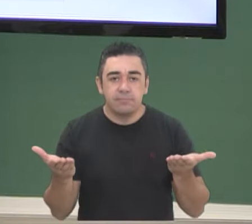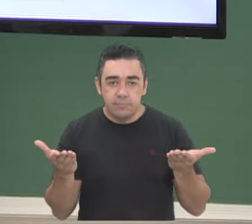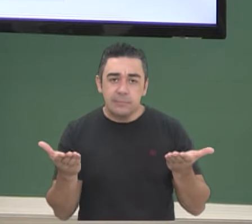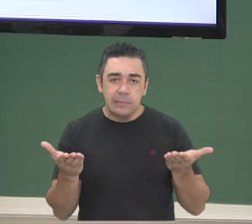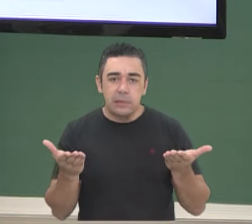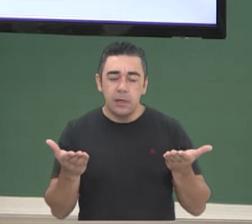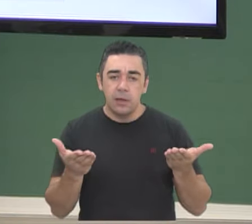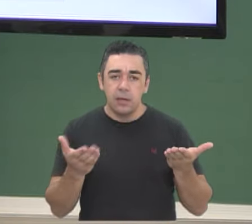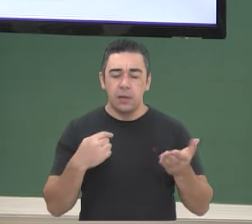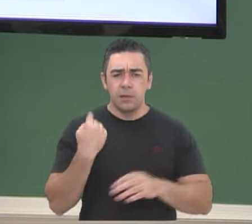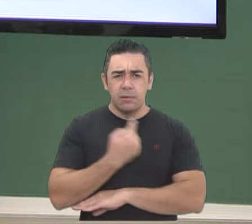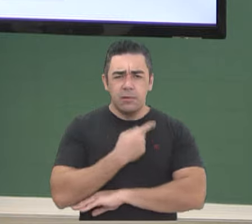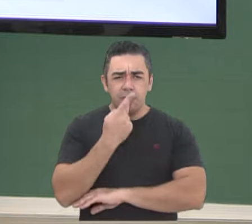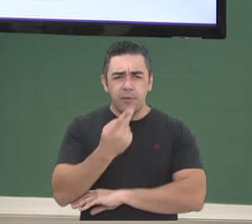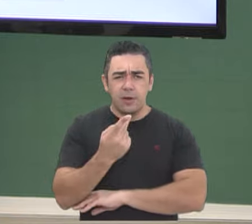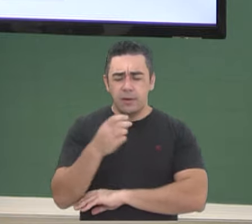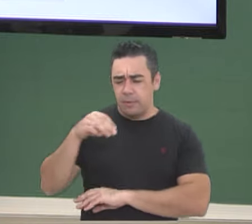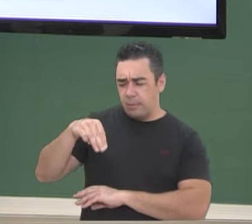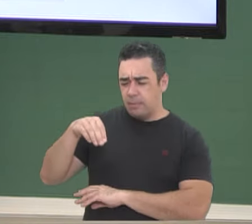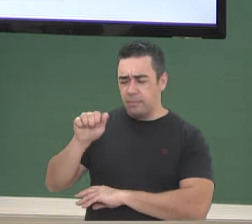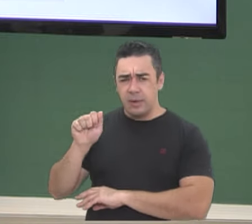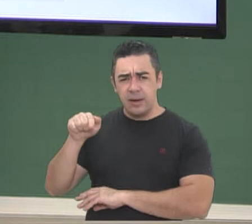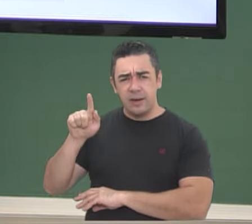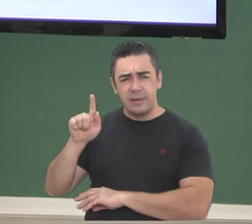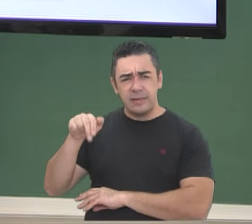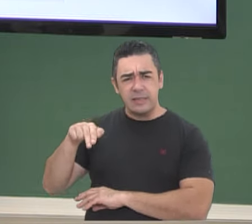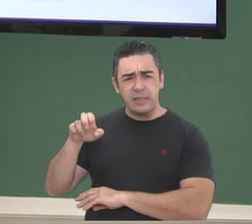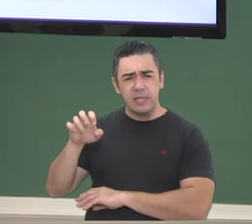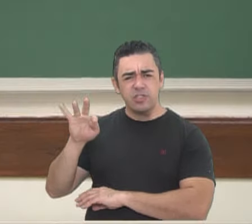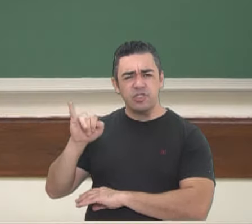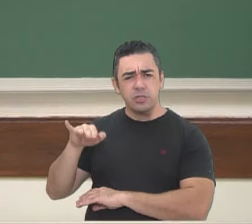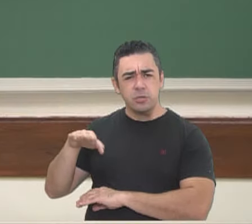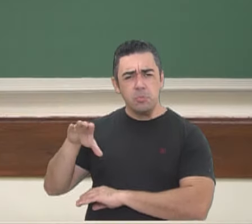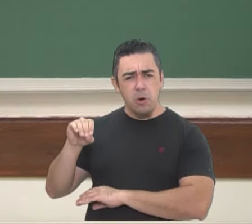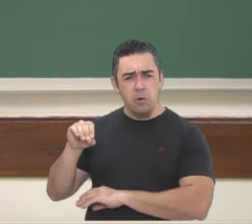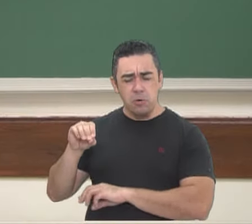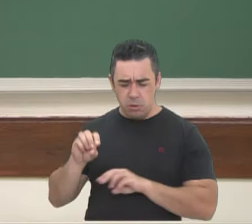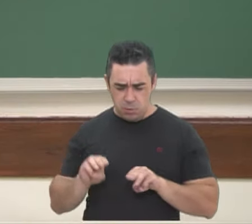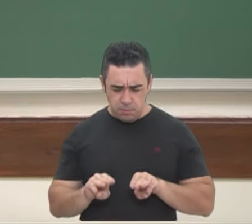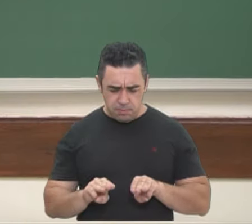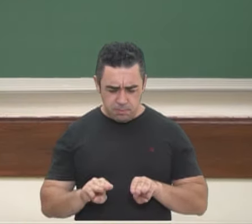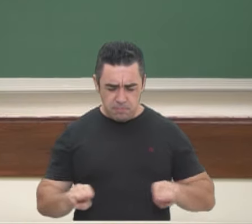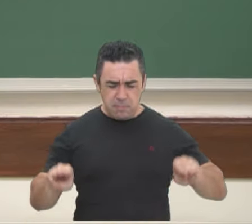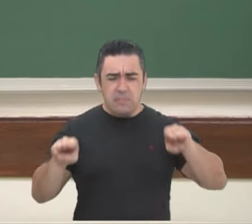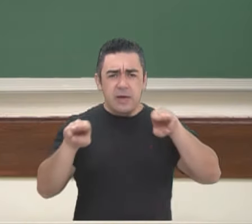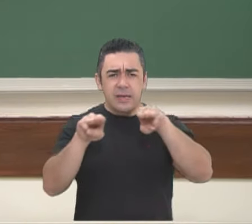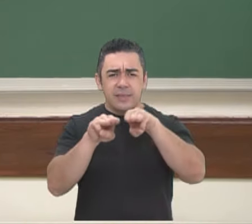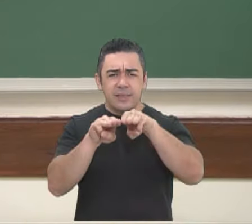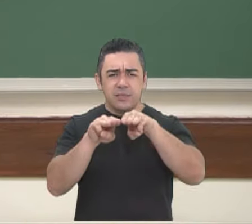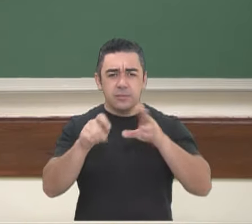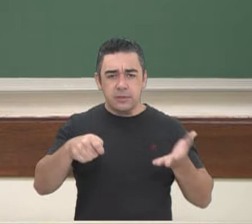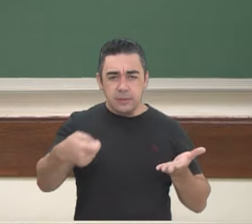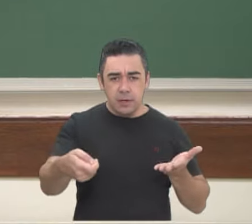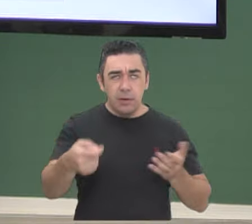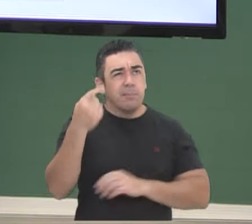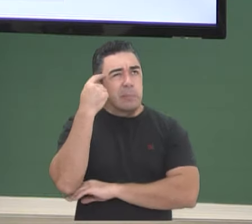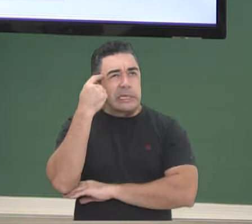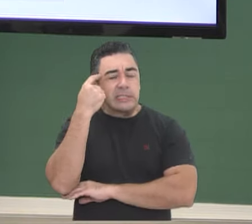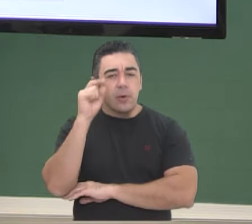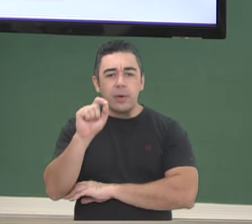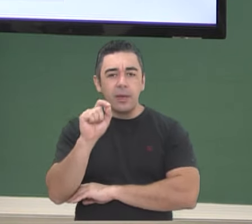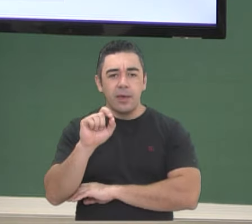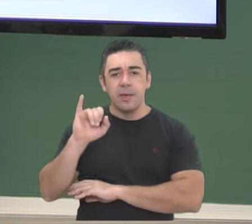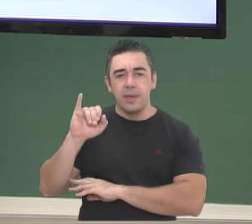quando a gente fala magnetismo que que vem à cabeça de vocês em cima